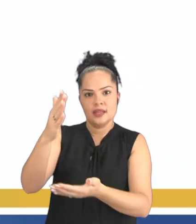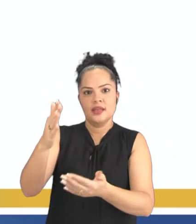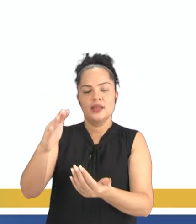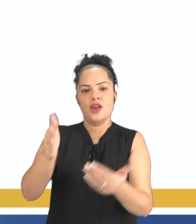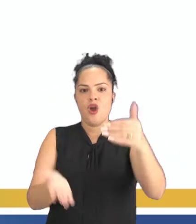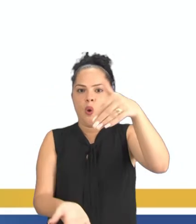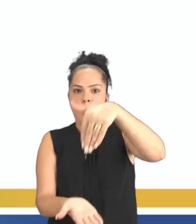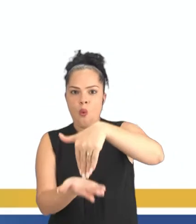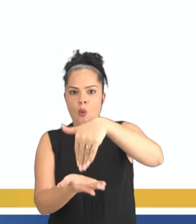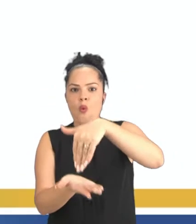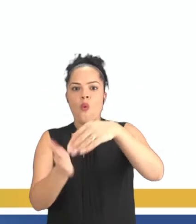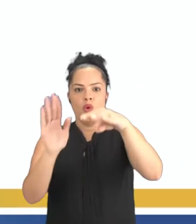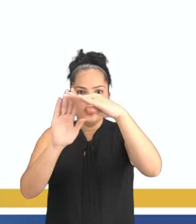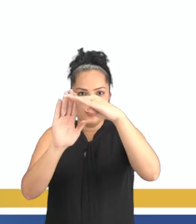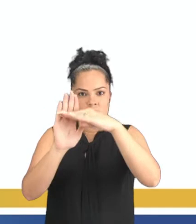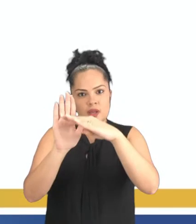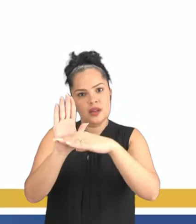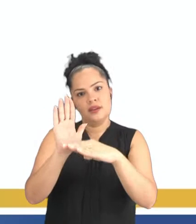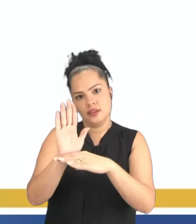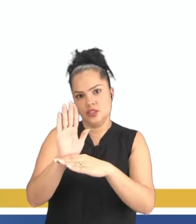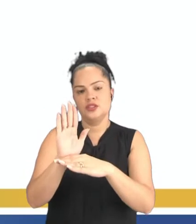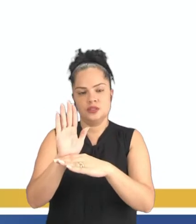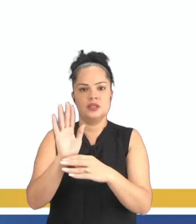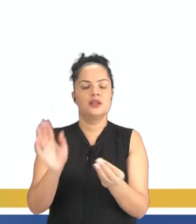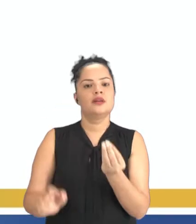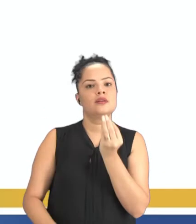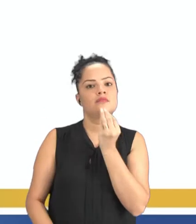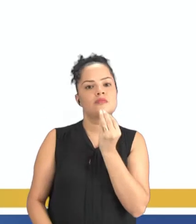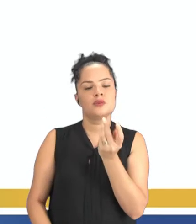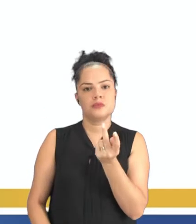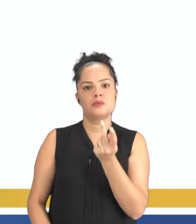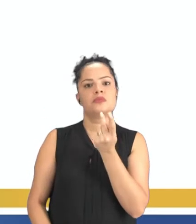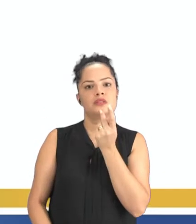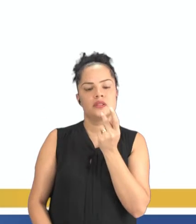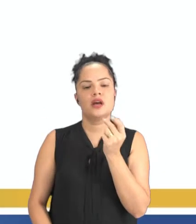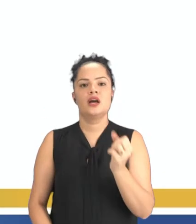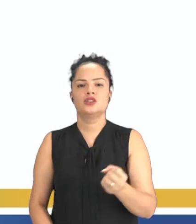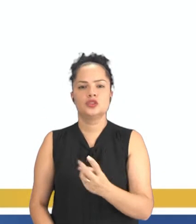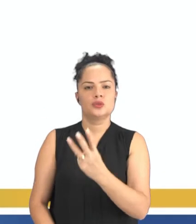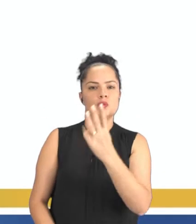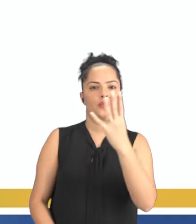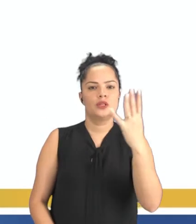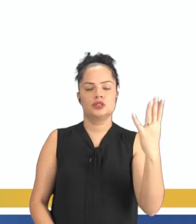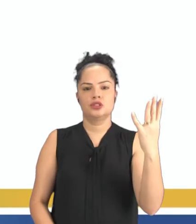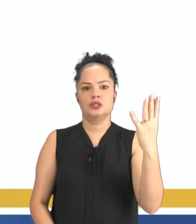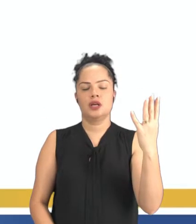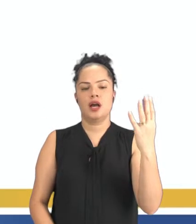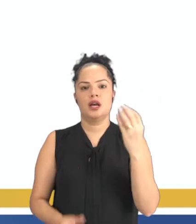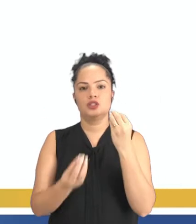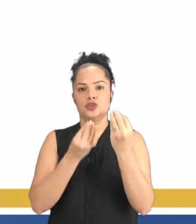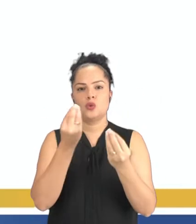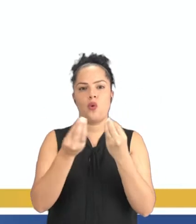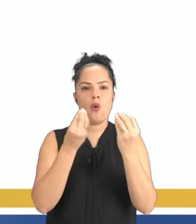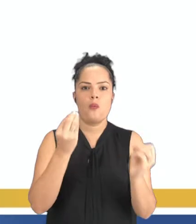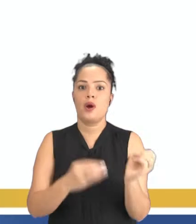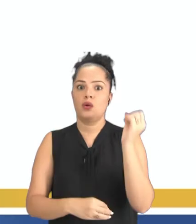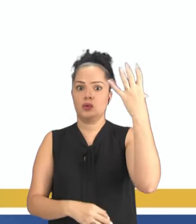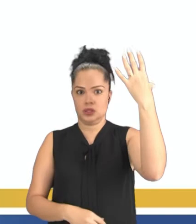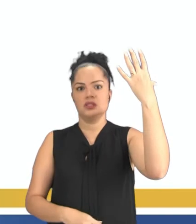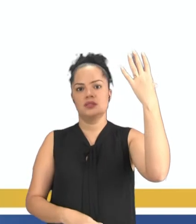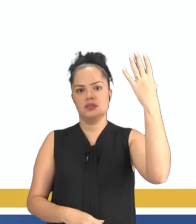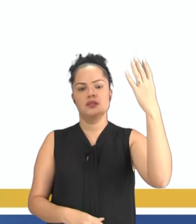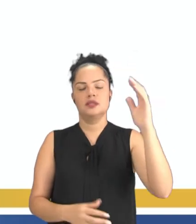probabilidade. Então, você está percebendo que a probabilidade ela é, de fato, uma quantificação das chances de um fenômeno acontecer, de um